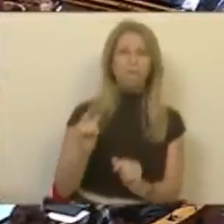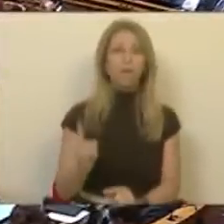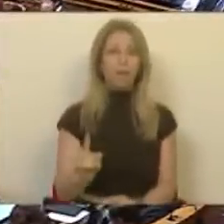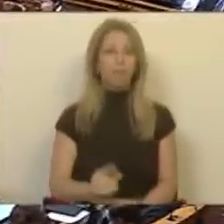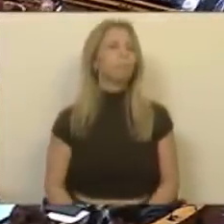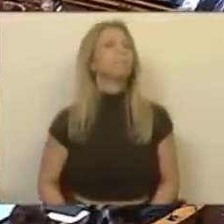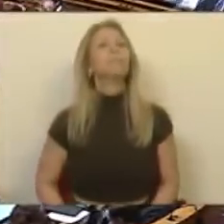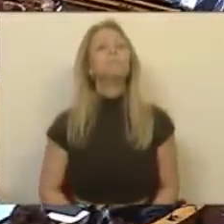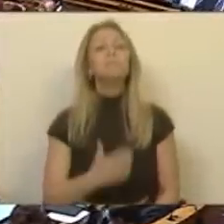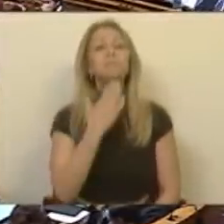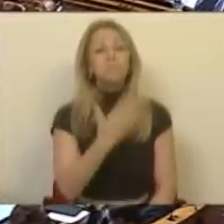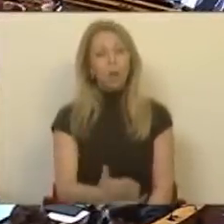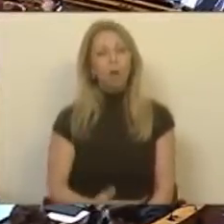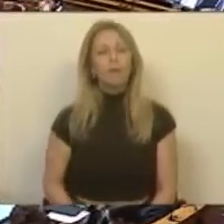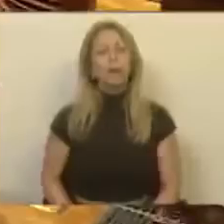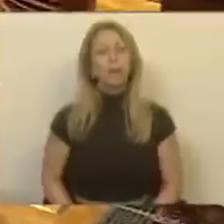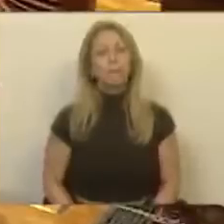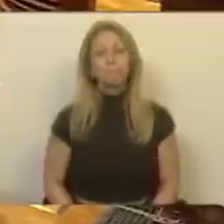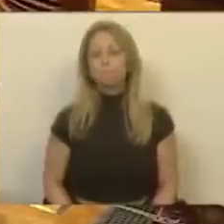Muito obrigado